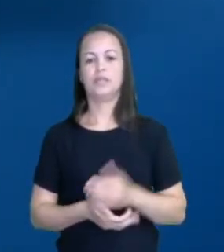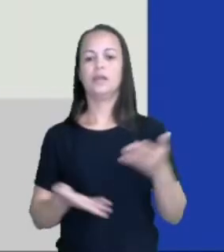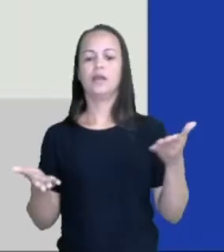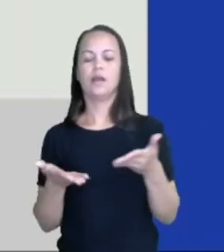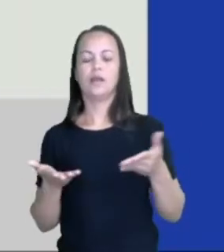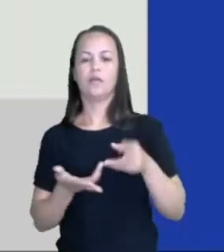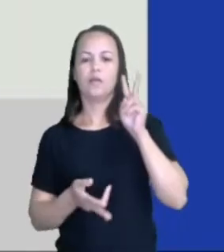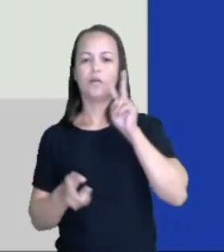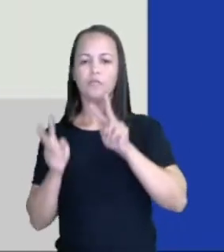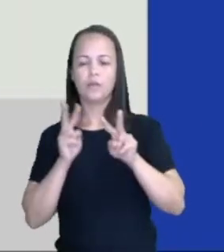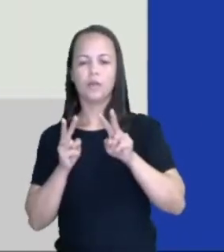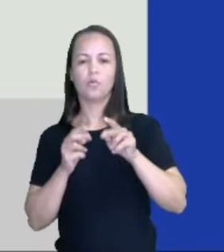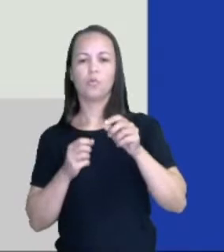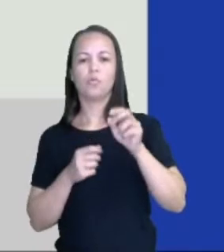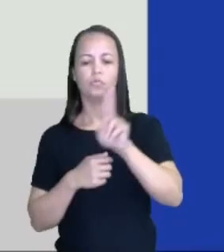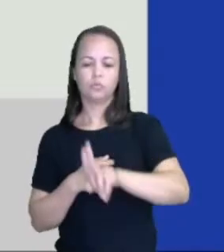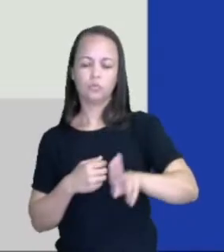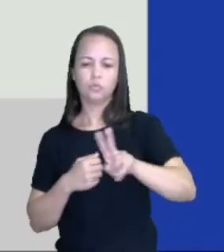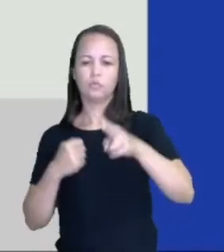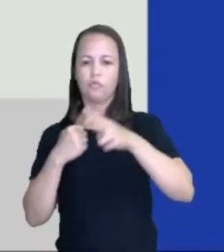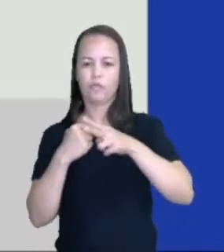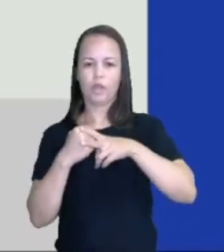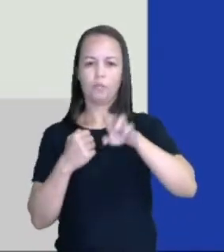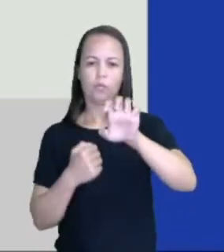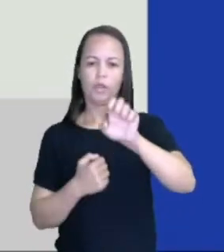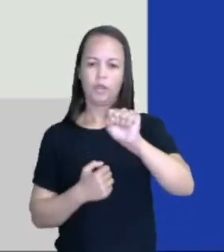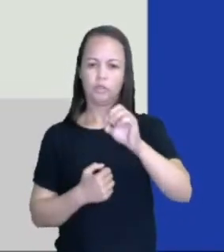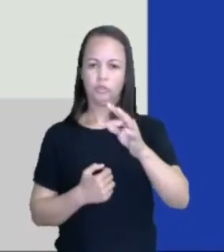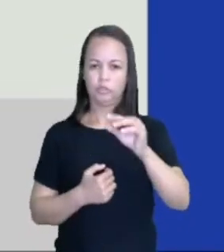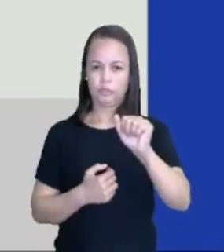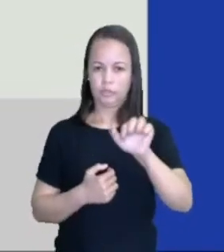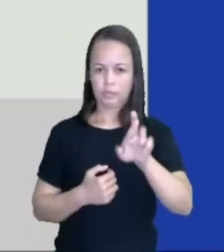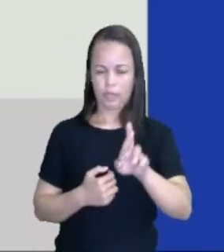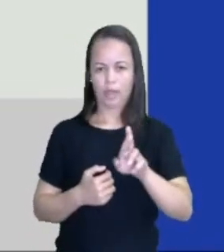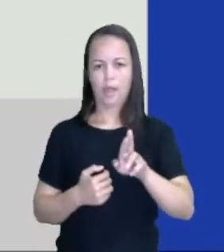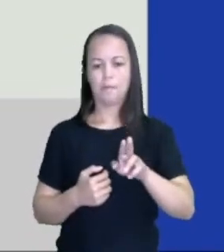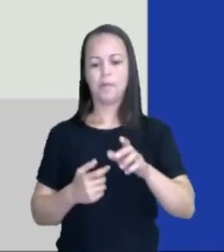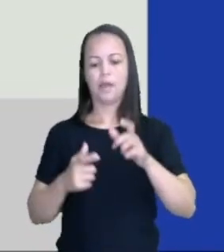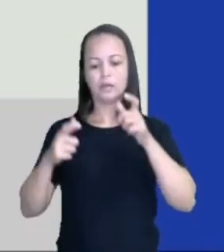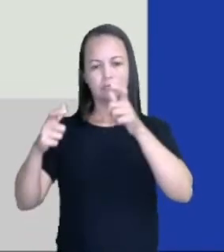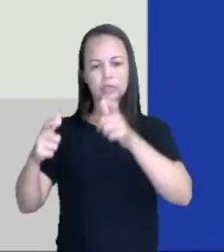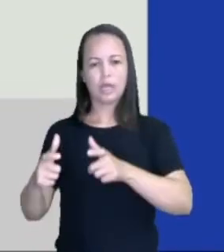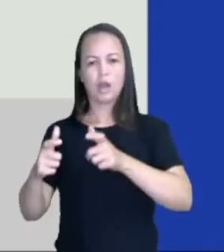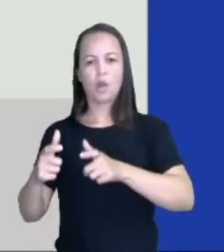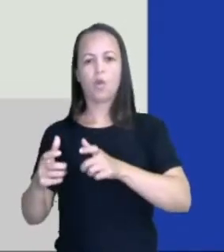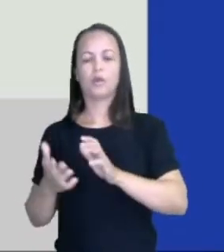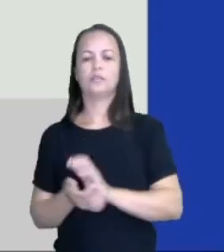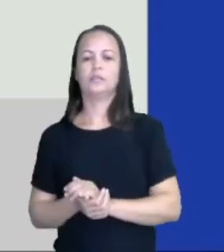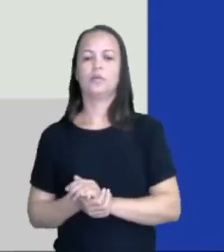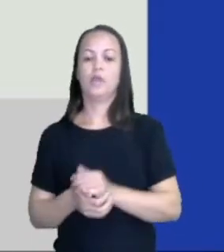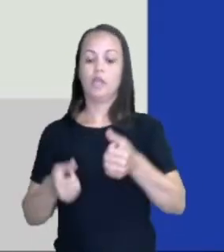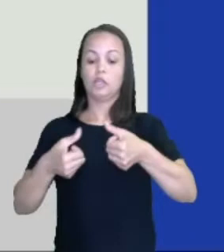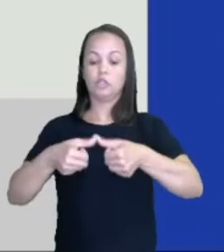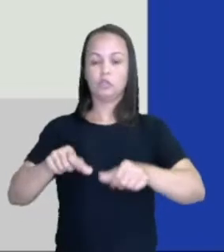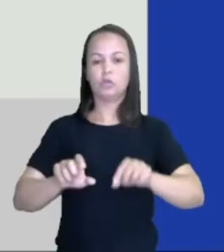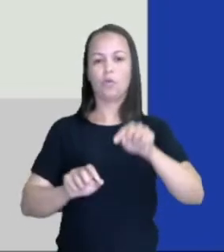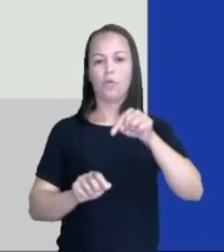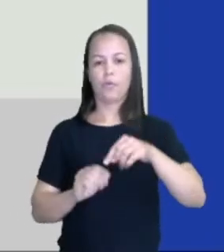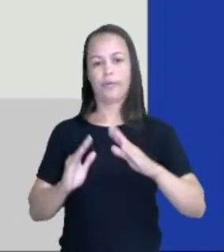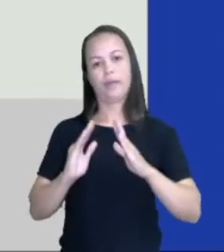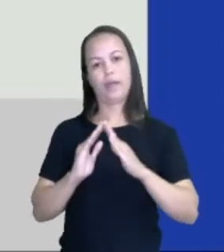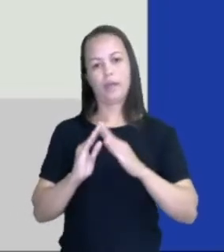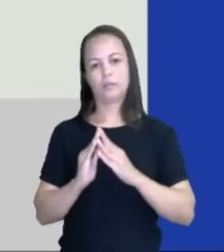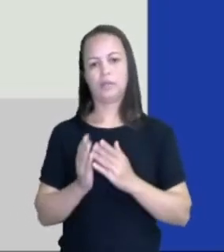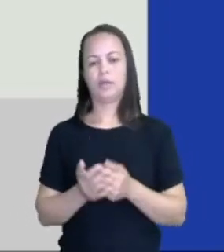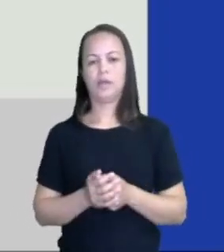do verbo estar. Para indicar localização, estou em mi casa, estamos